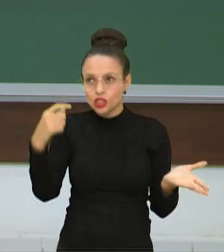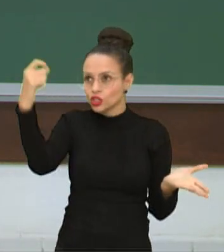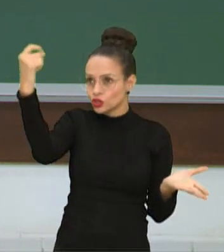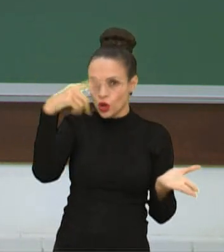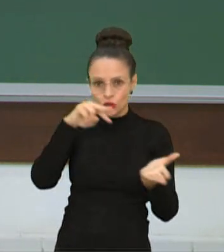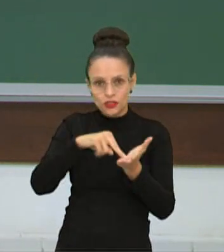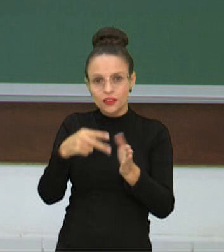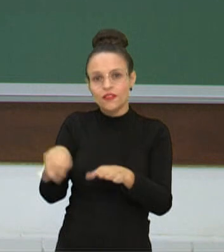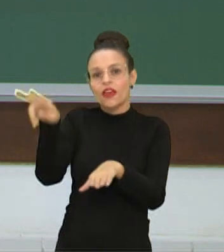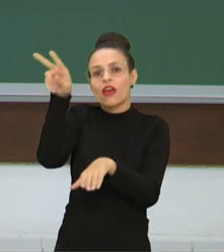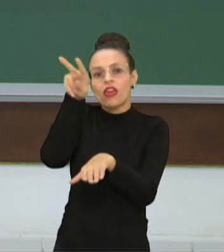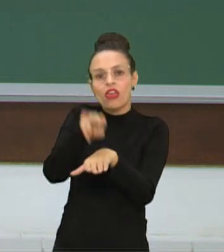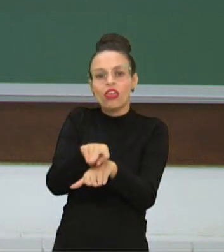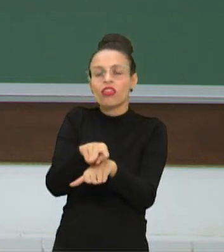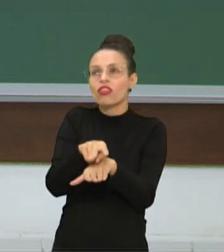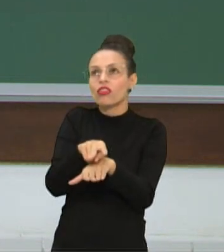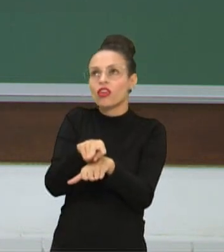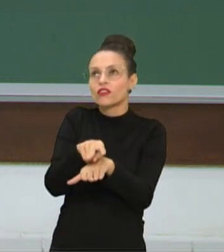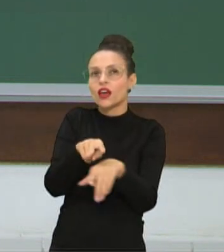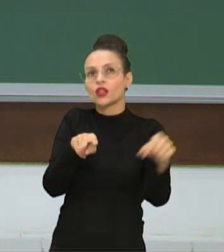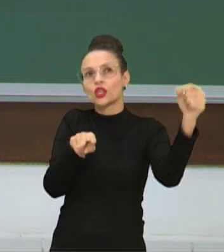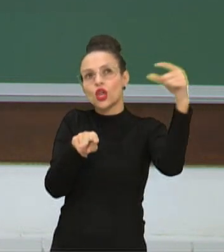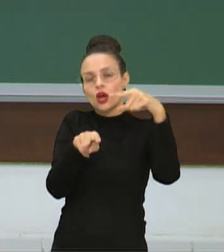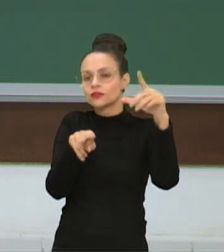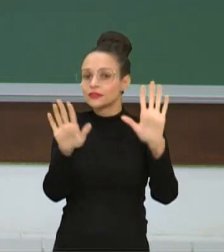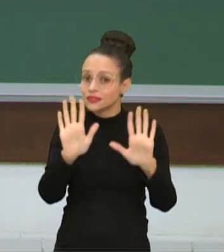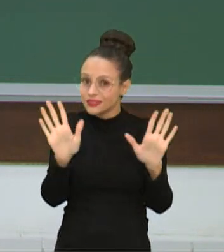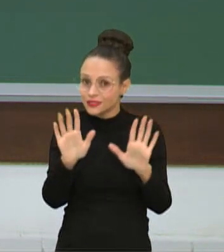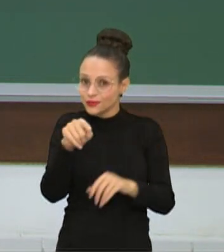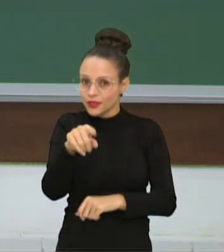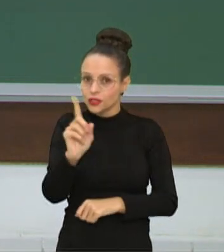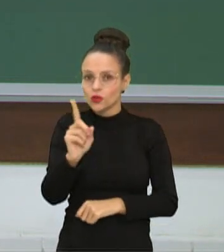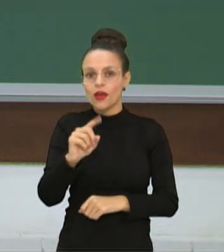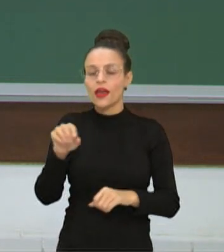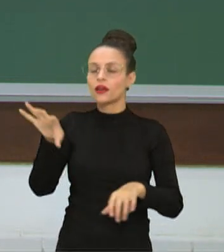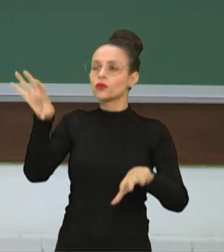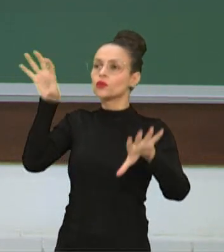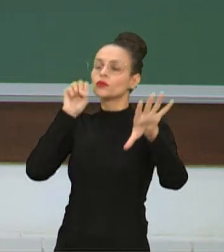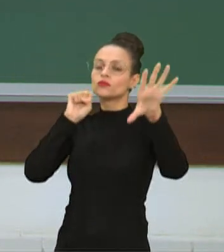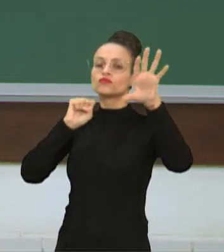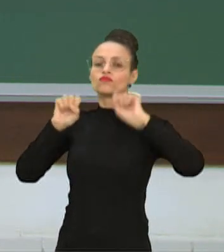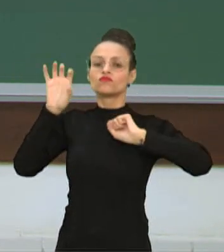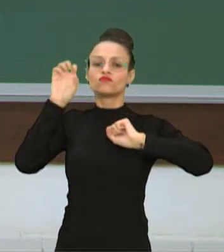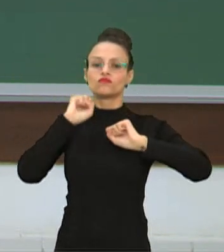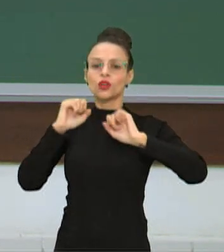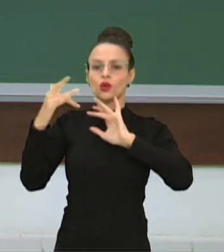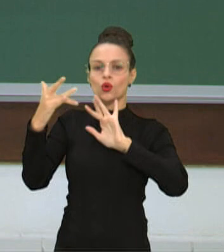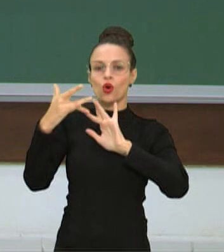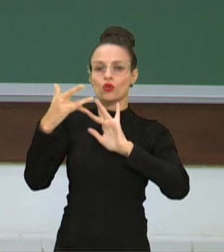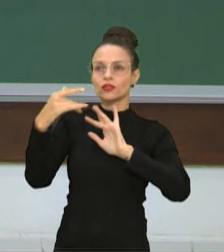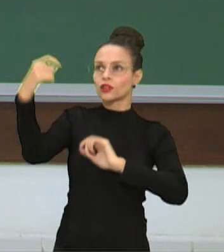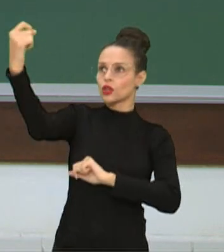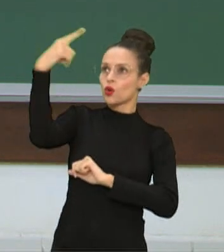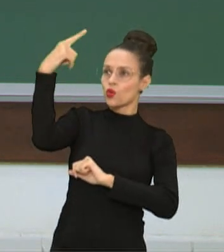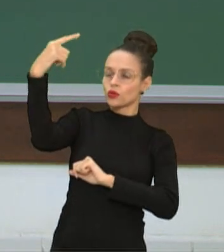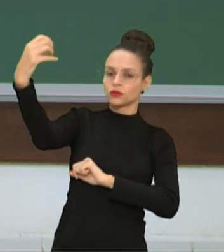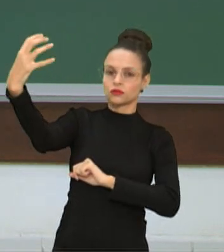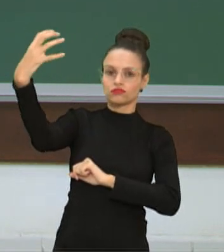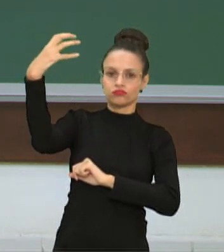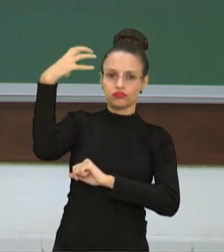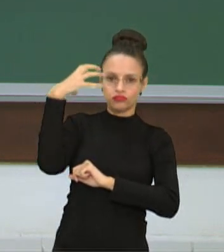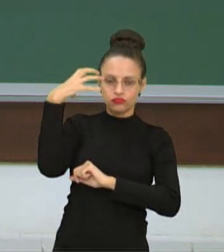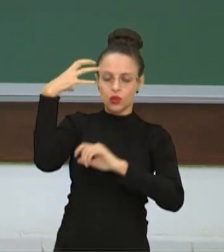ficar deitado, né, para se bronzear. Não é isso, tá? É absorver a luz do sol, é ter contato com a luz do dia, tá? A